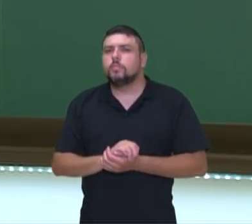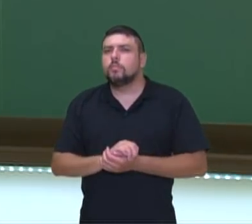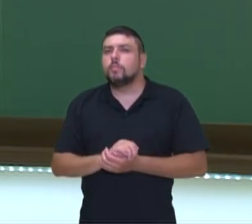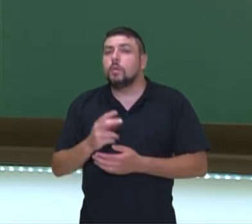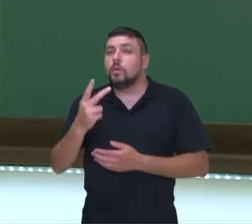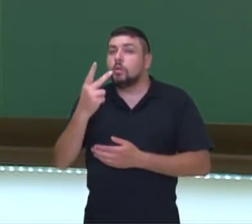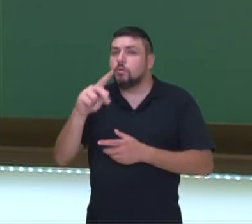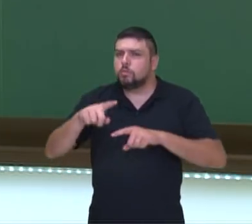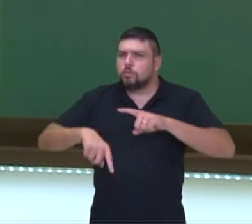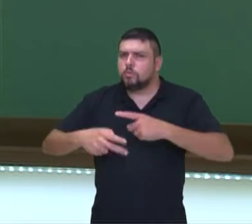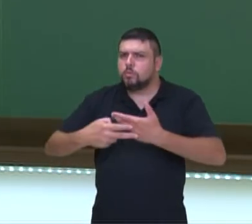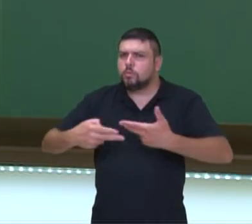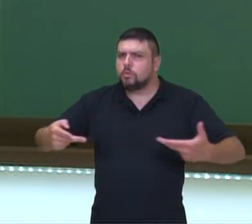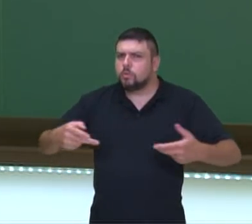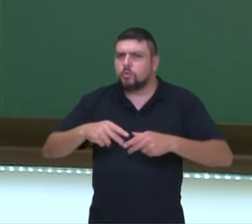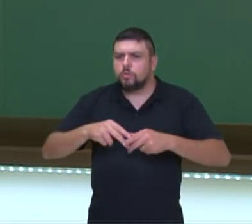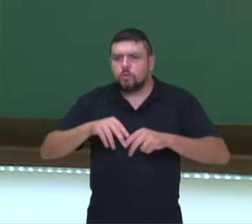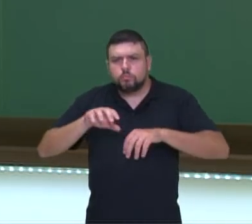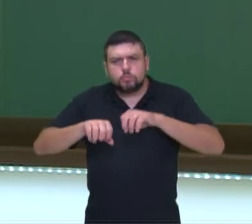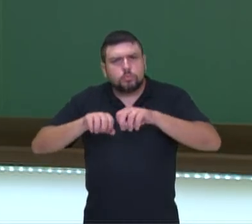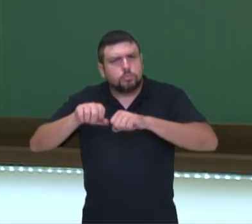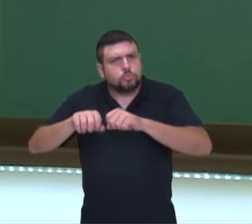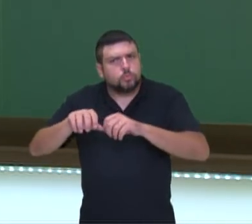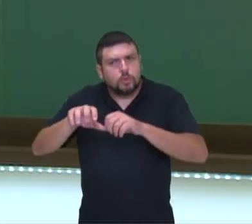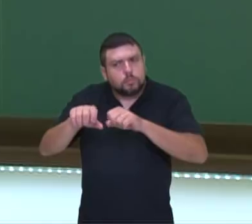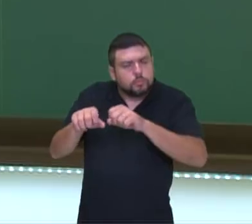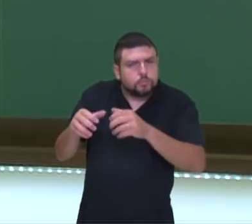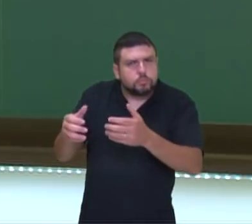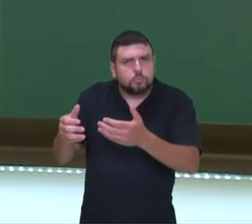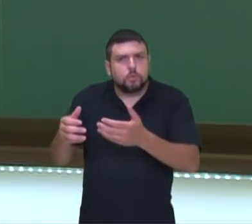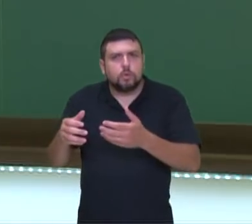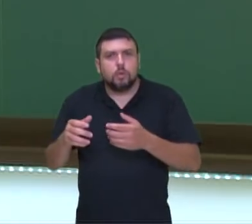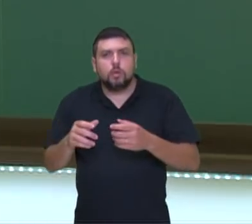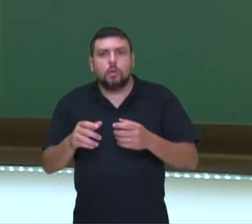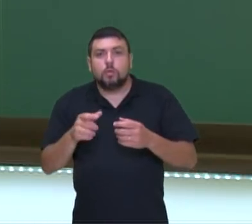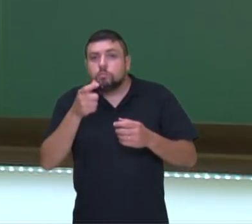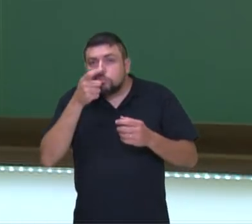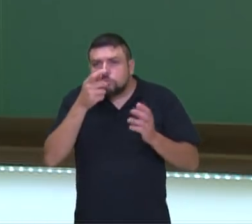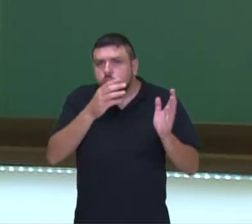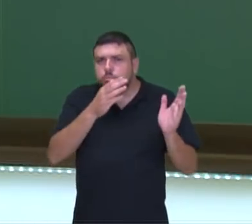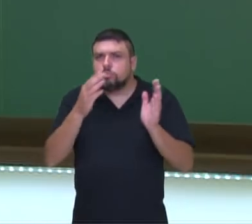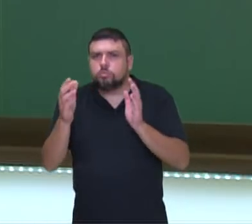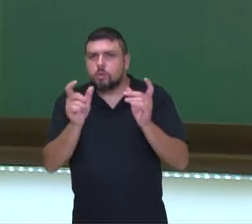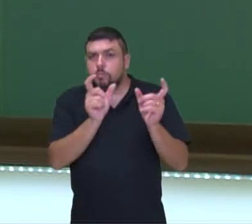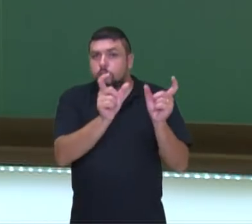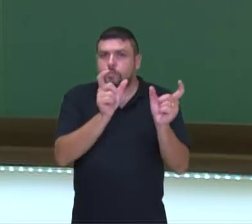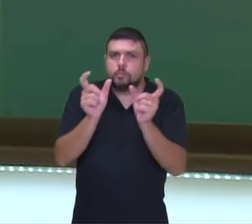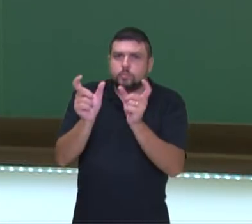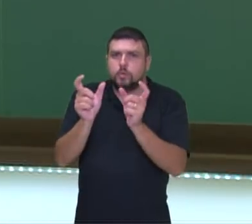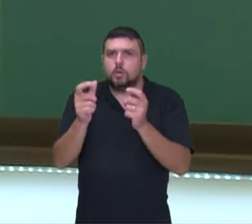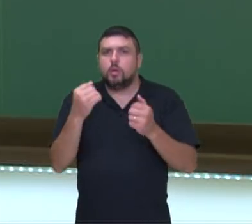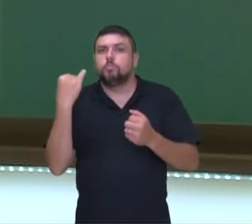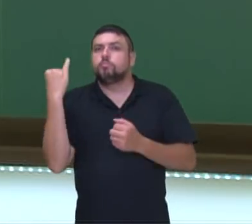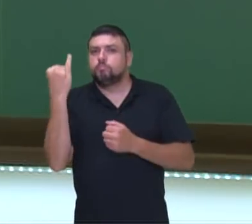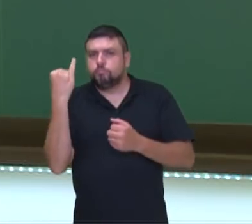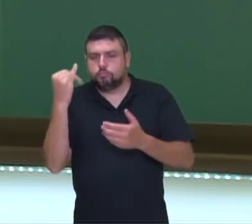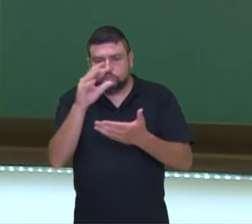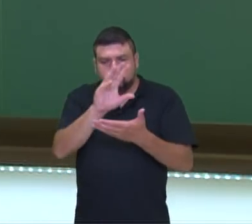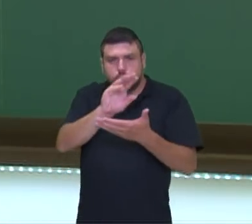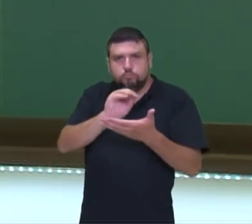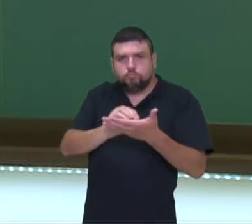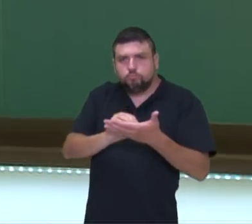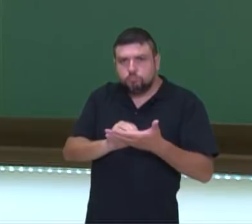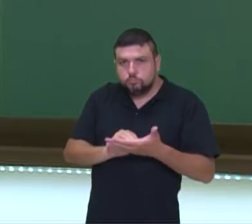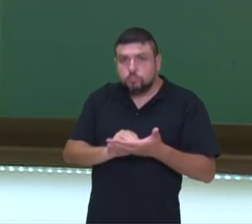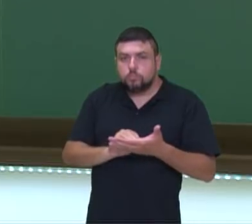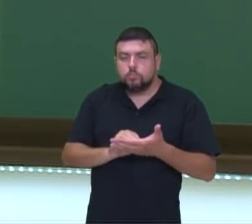materiais, anote aquilo que você julgar importante, palavras, conceitos e mostre o seu caderno para o